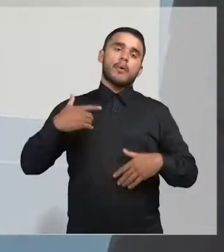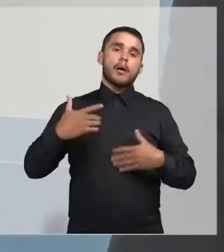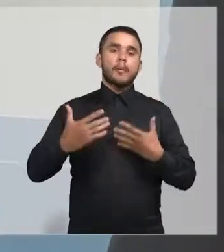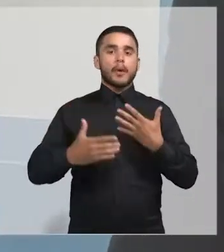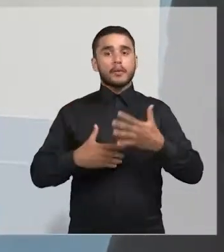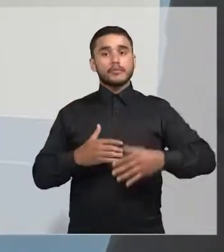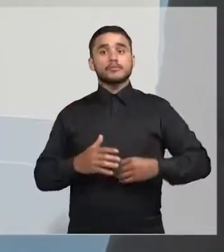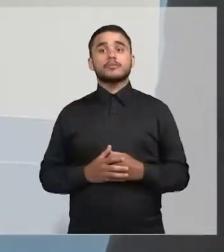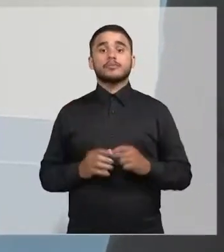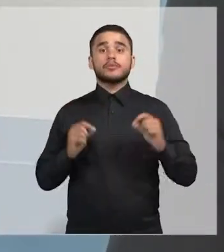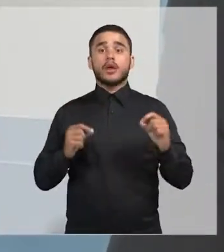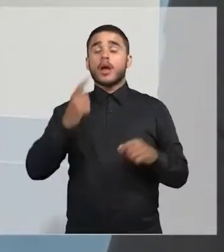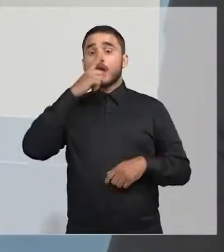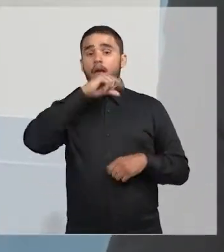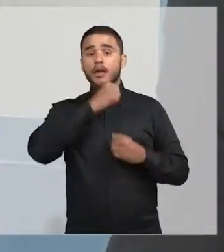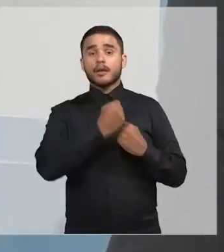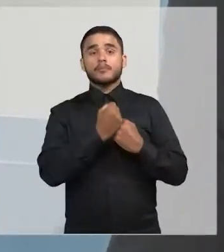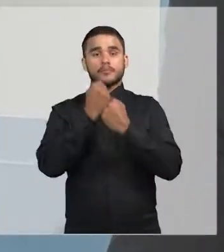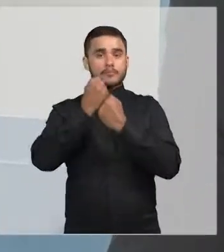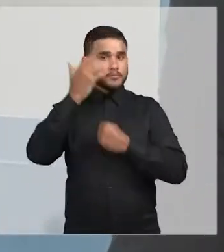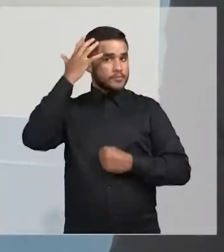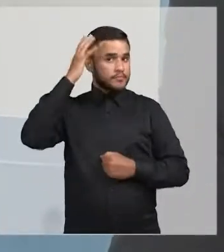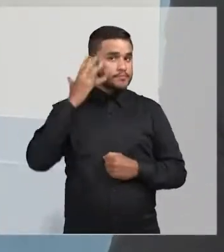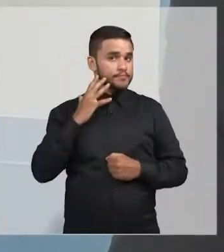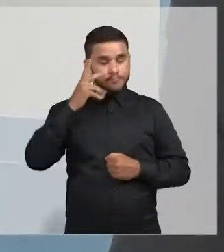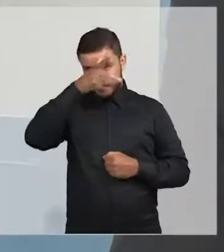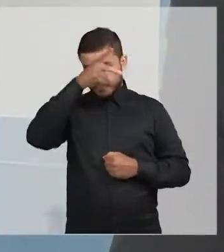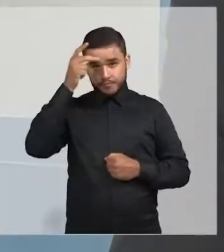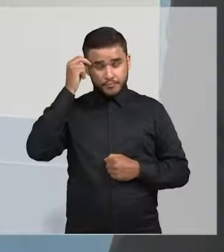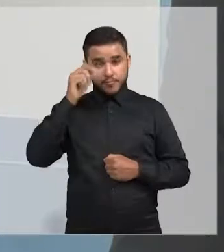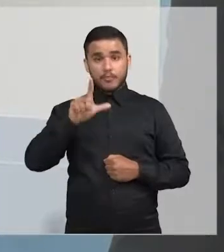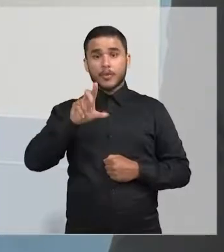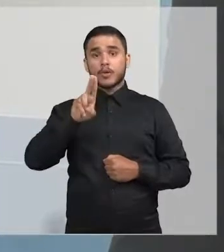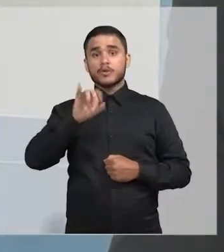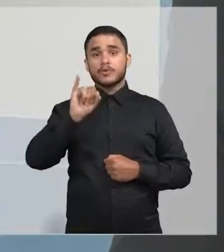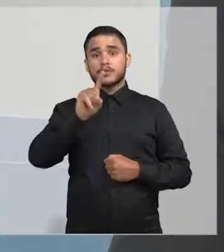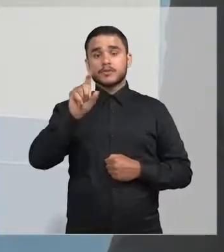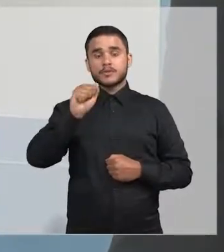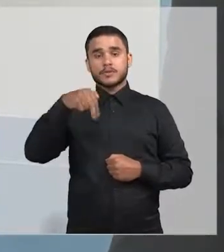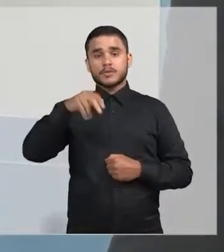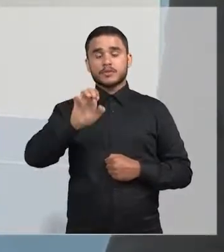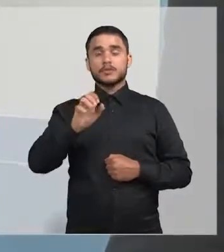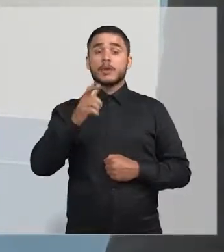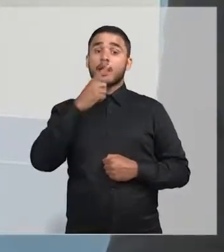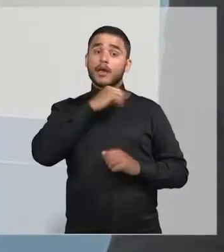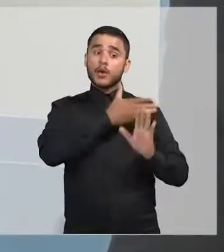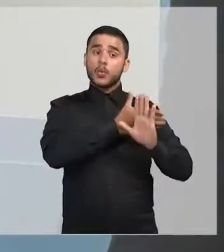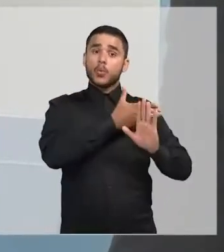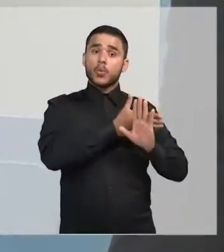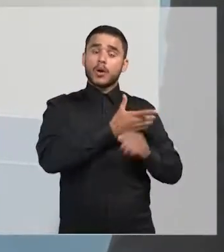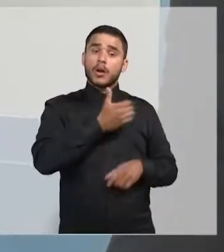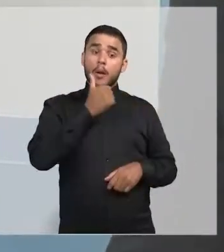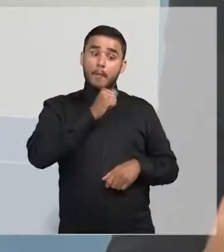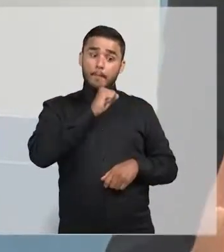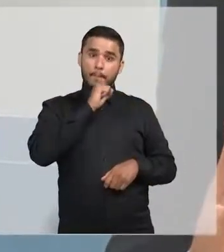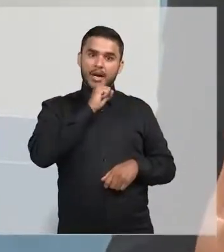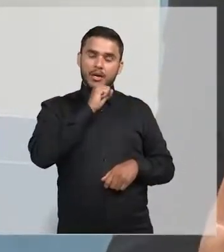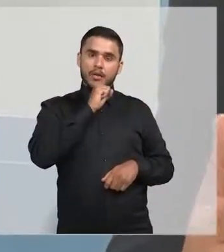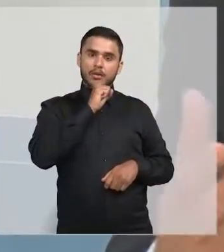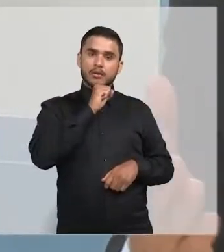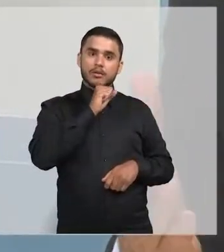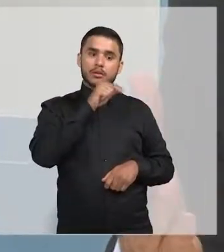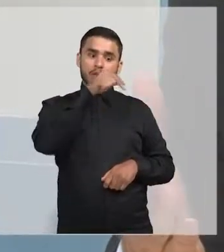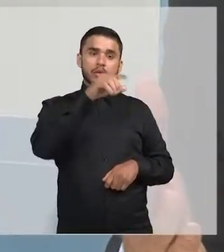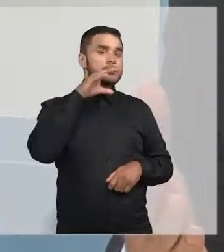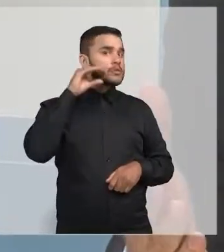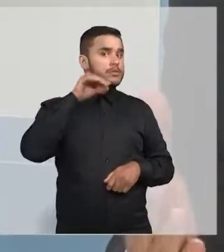ele apoiou Luziane Lins para a Prefeitura de Fortaleza, contrariando a cunhada, mãe dos filhos